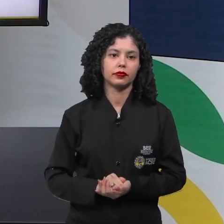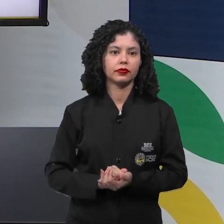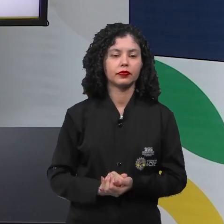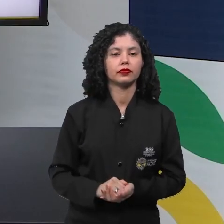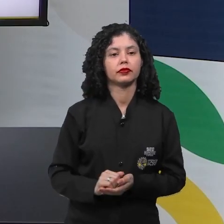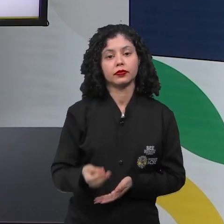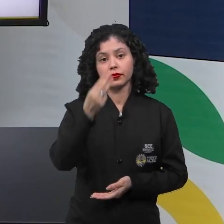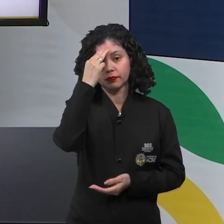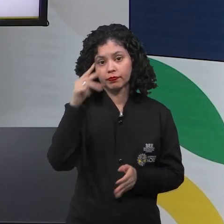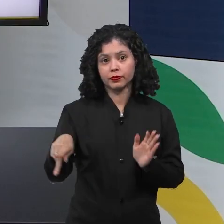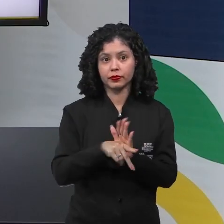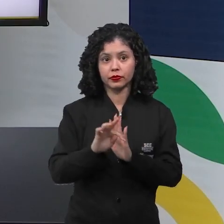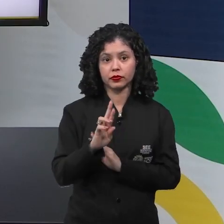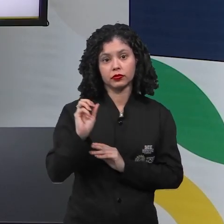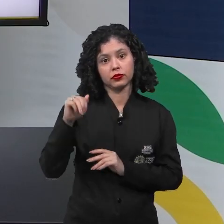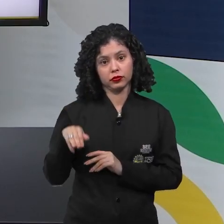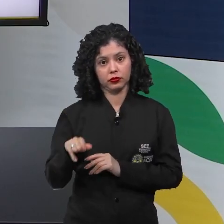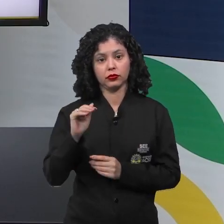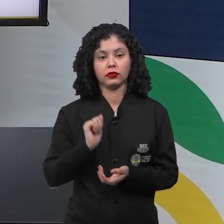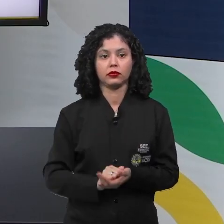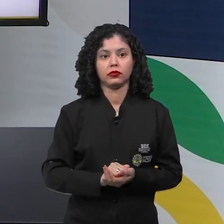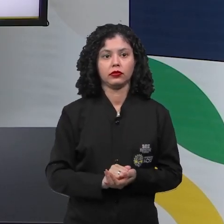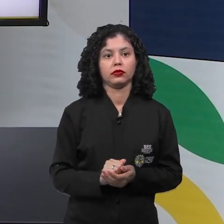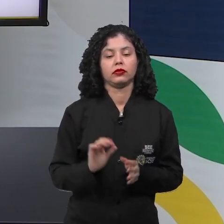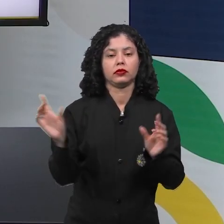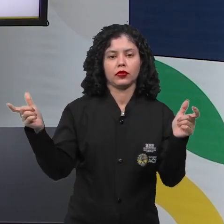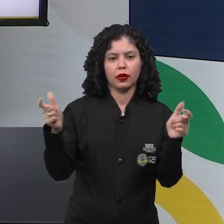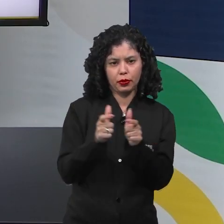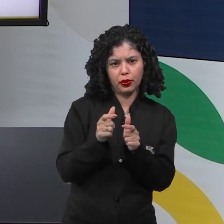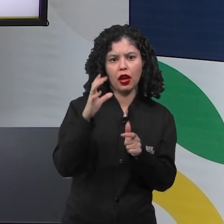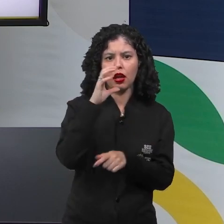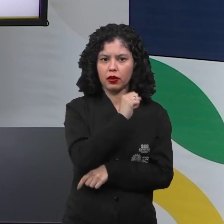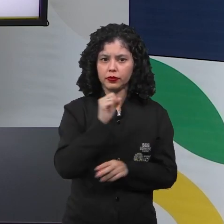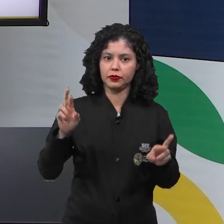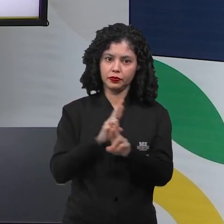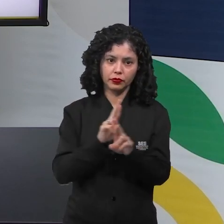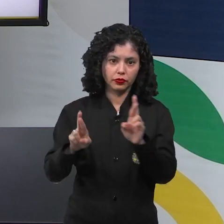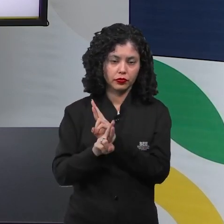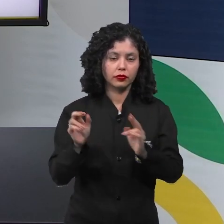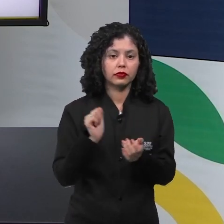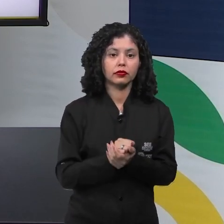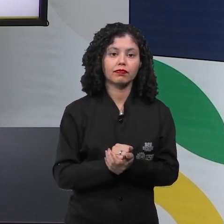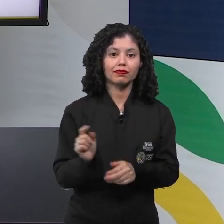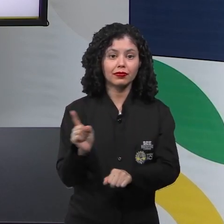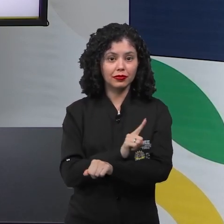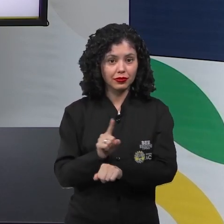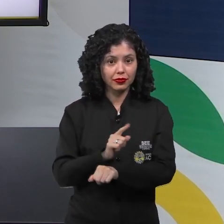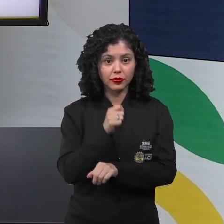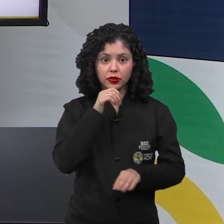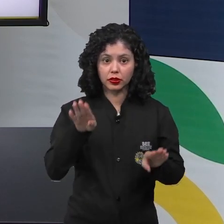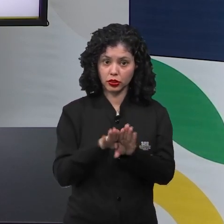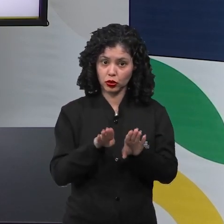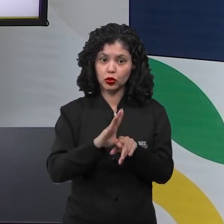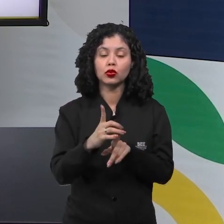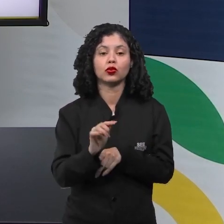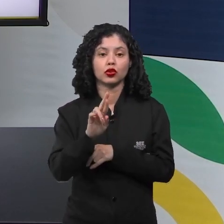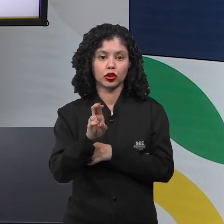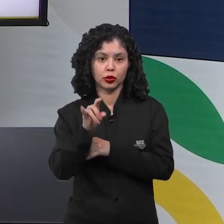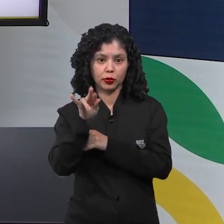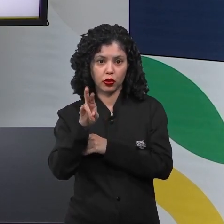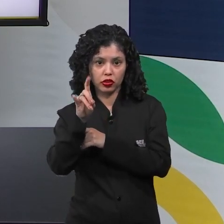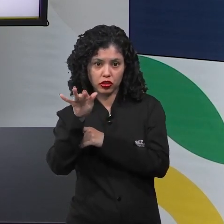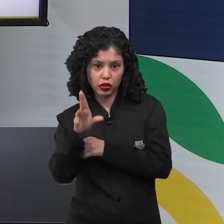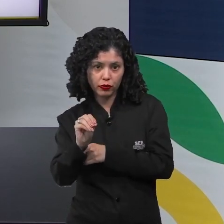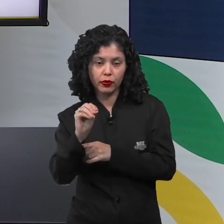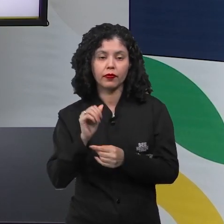caso da memória RAM, nós estamos falando daquela memória de curto prazo que está relacionada à velocidade do seu dispositivo.